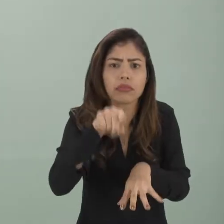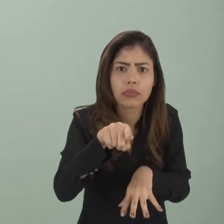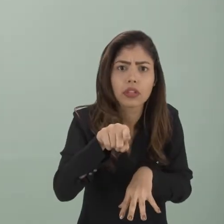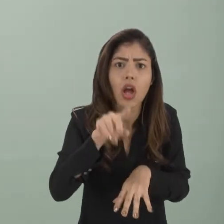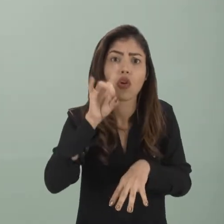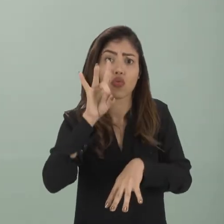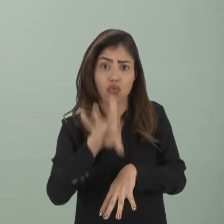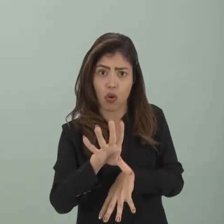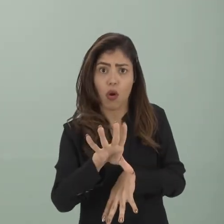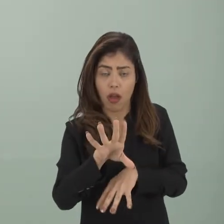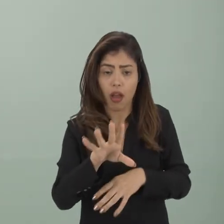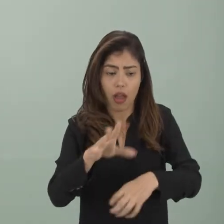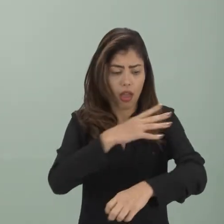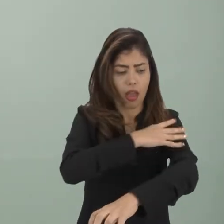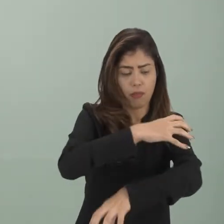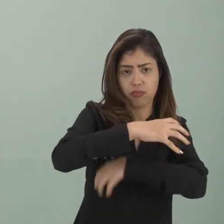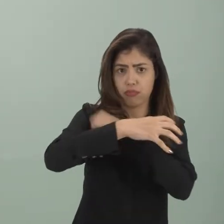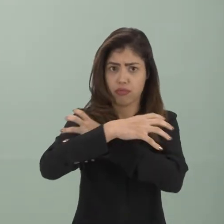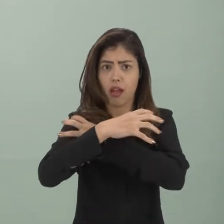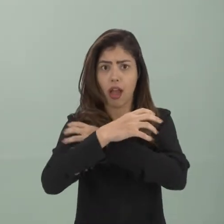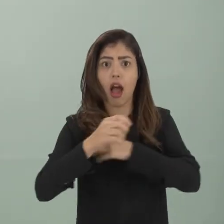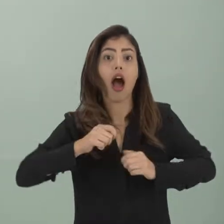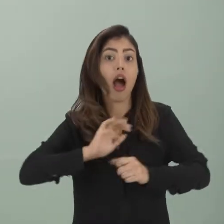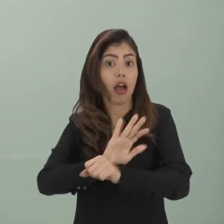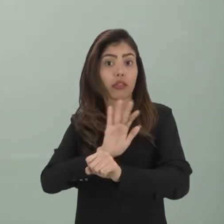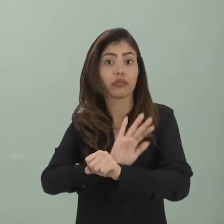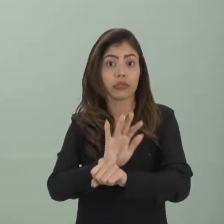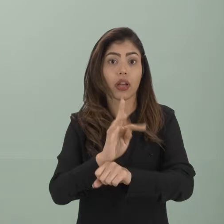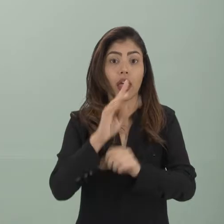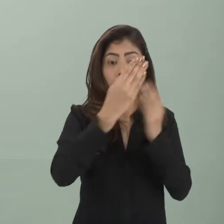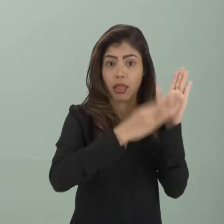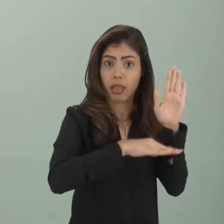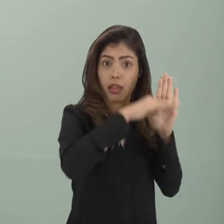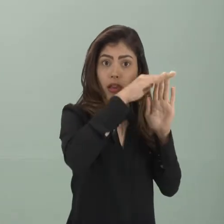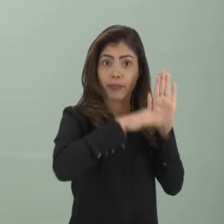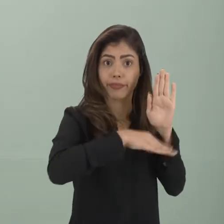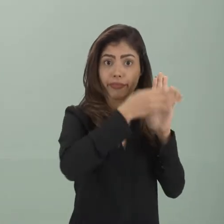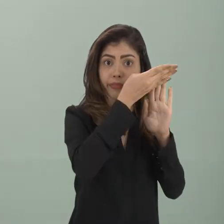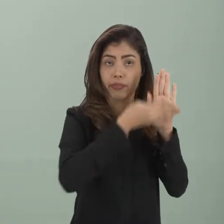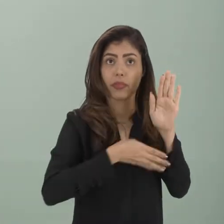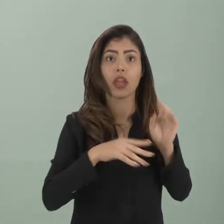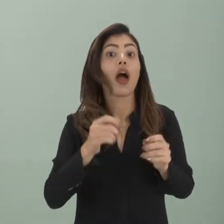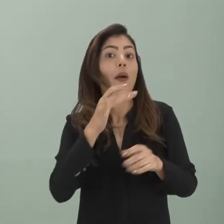somente a atividade muscular contribui para o controle térmico, como também